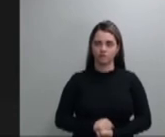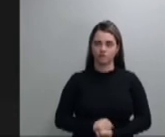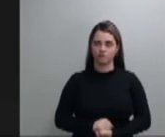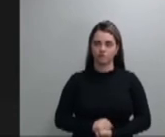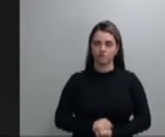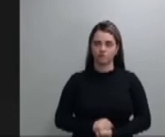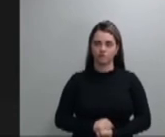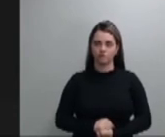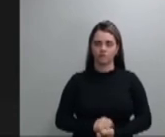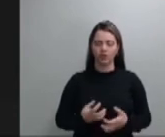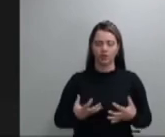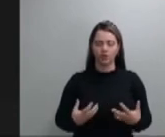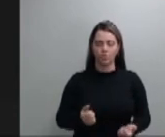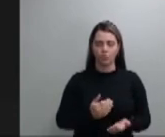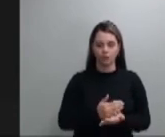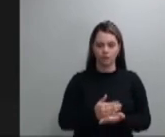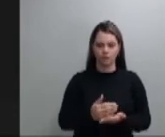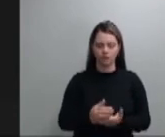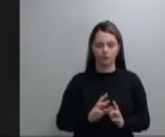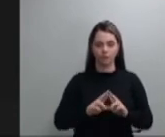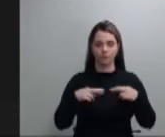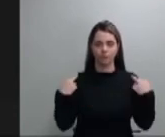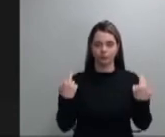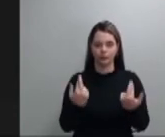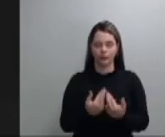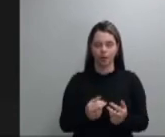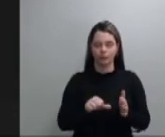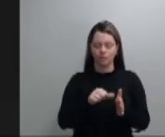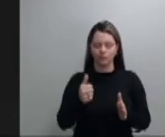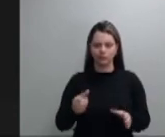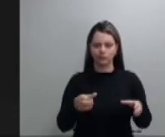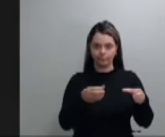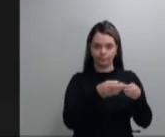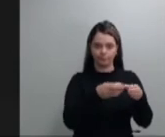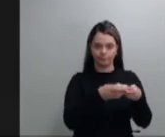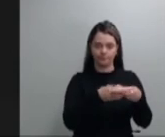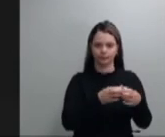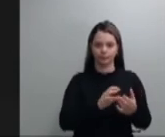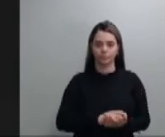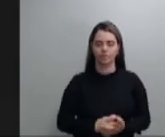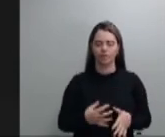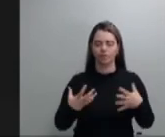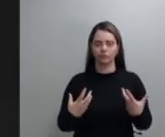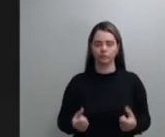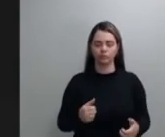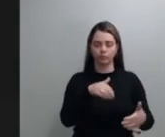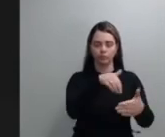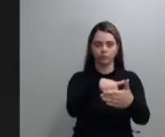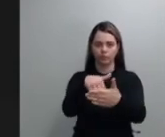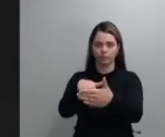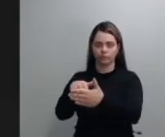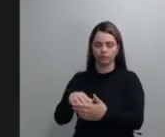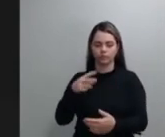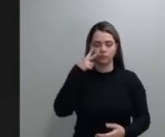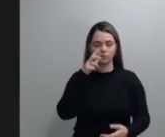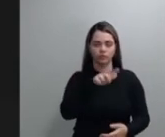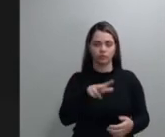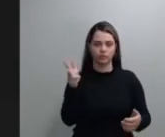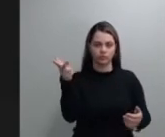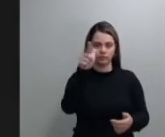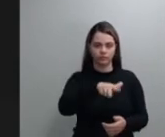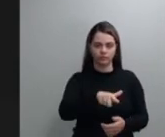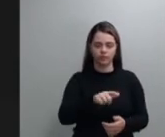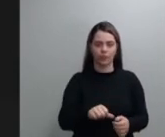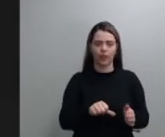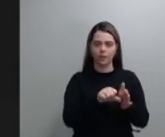estamos reiniciando aqui a nossa sessão da primeira turma e vamos agora para o bloco dos votos vista o primeiro é